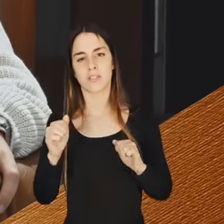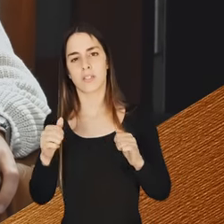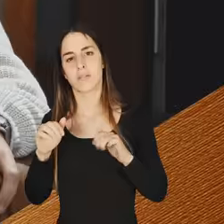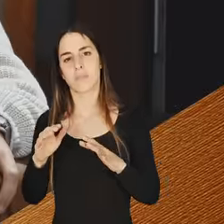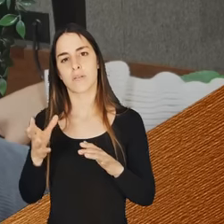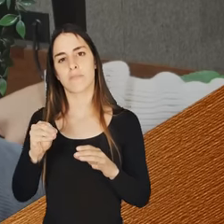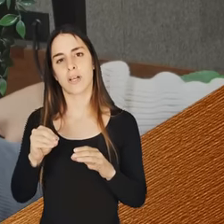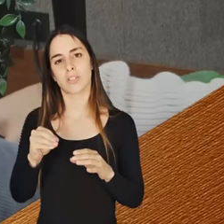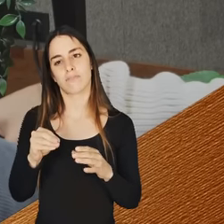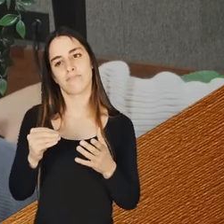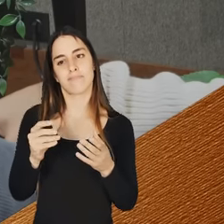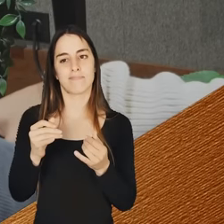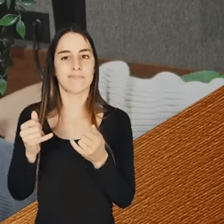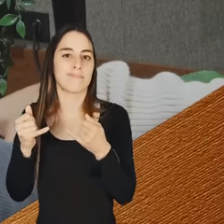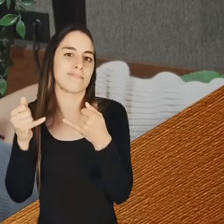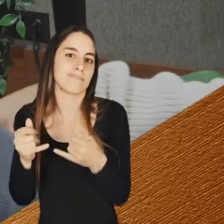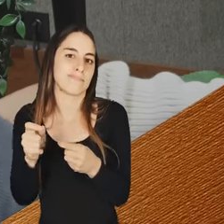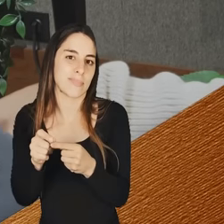tu.